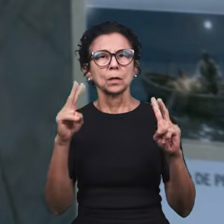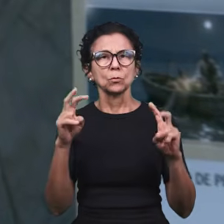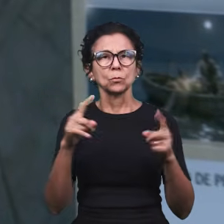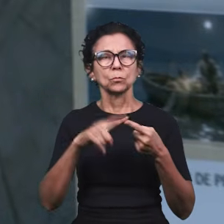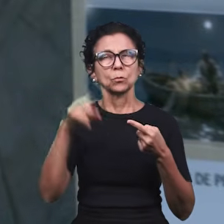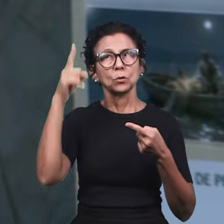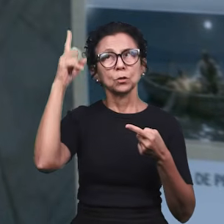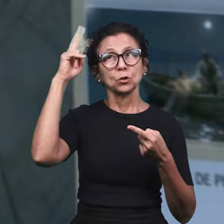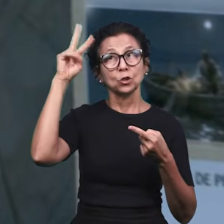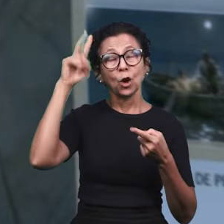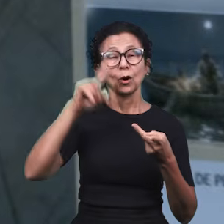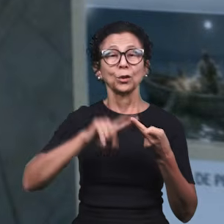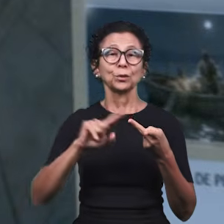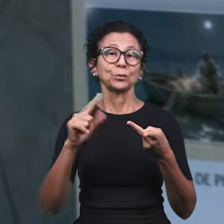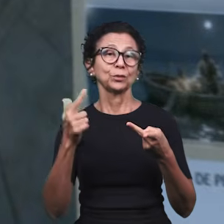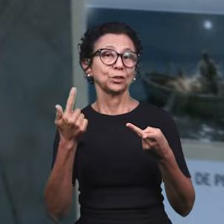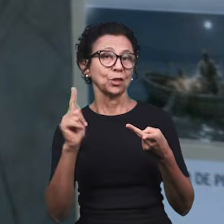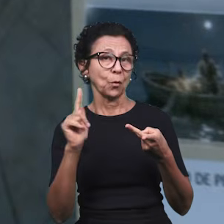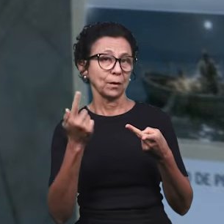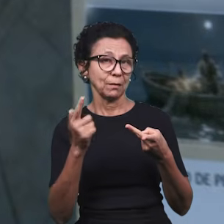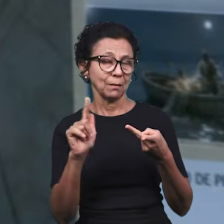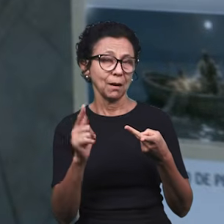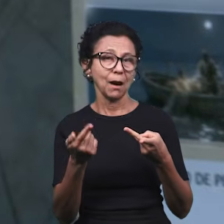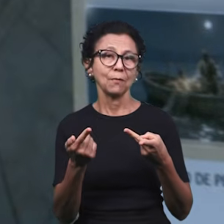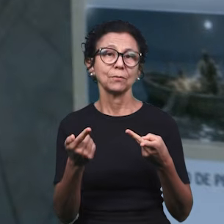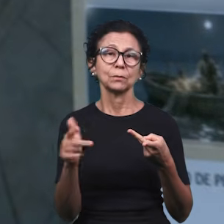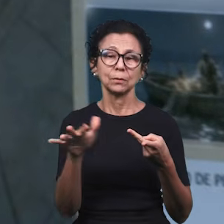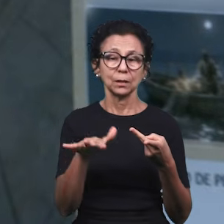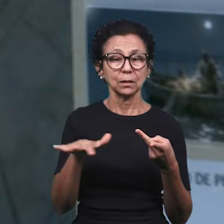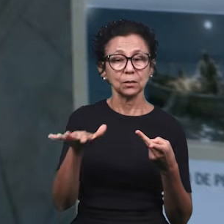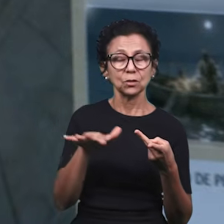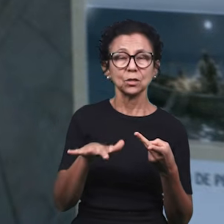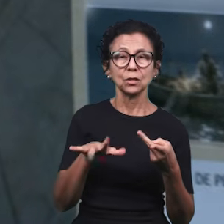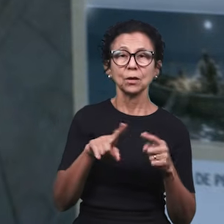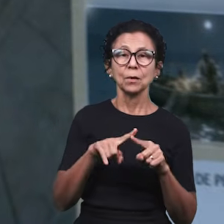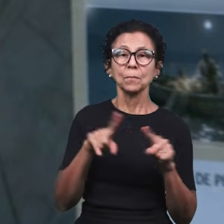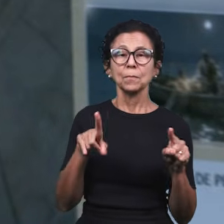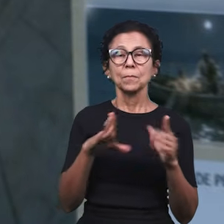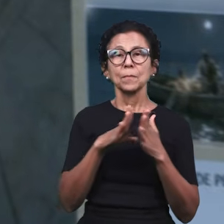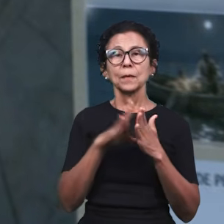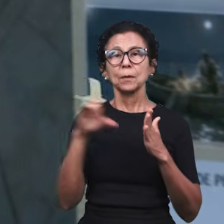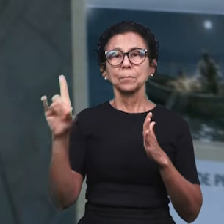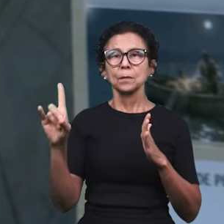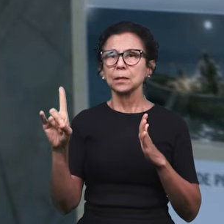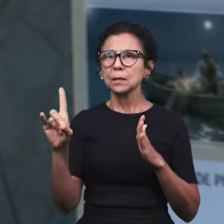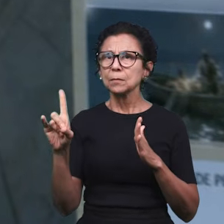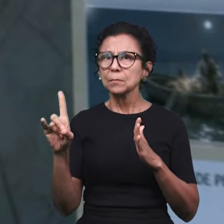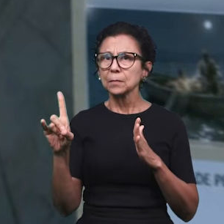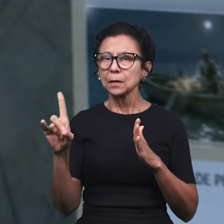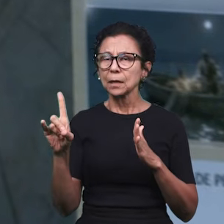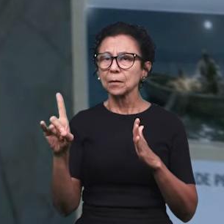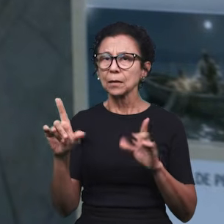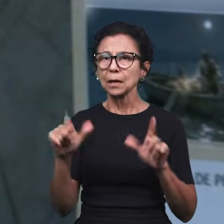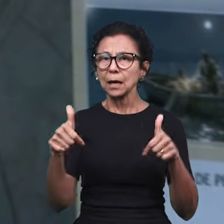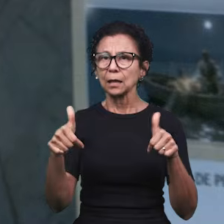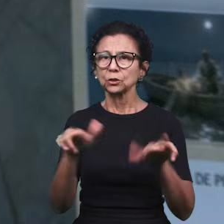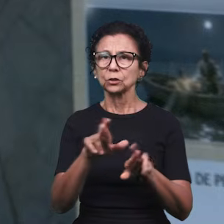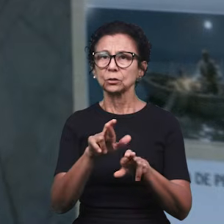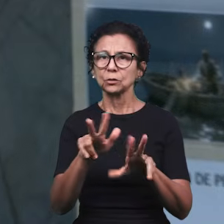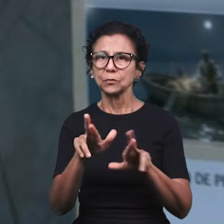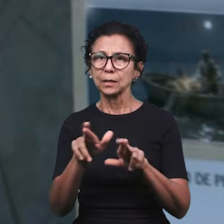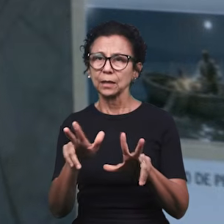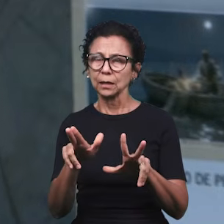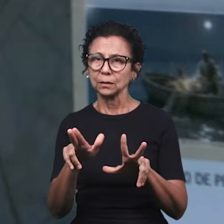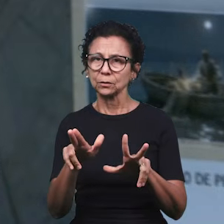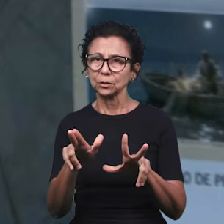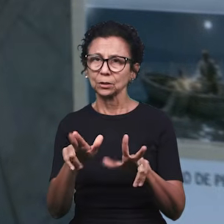históricos, geográficos, mas certamente a palavra de Deus age em cada um que lê. Então o Senhor